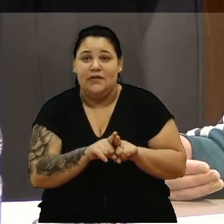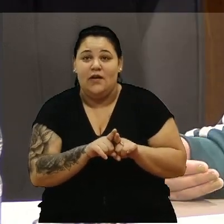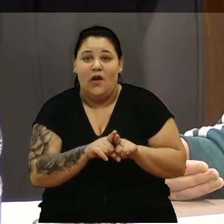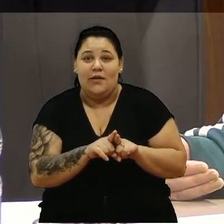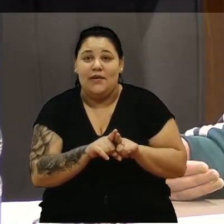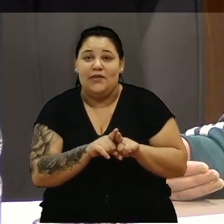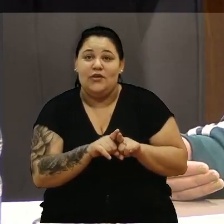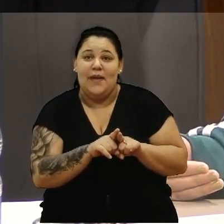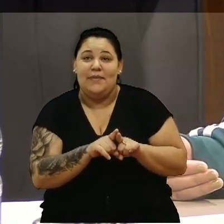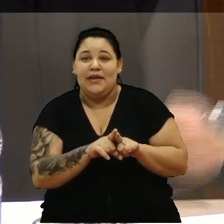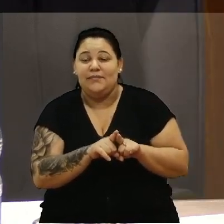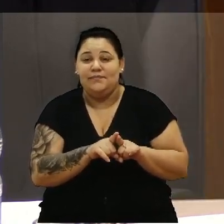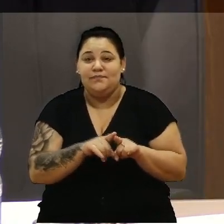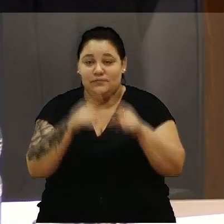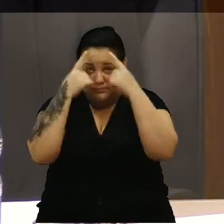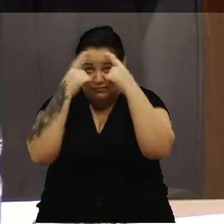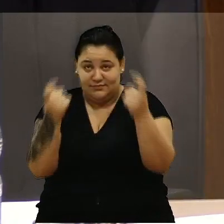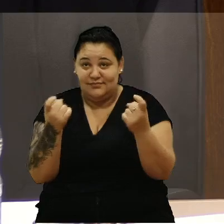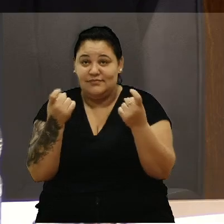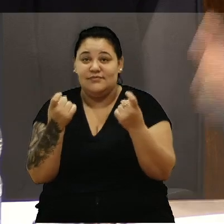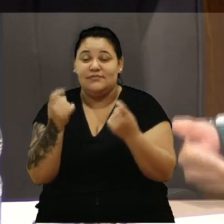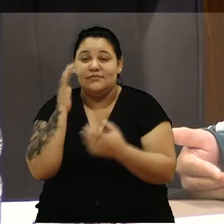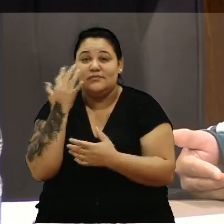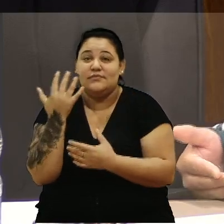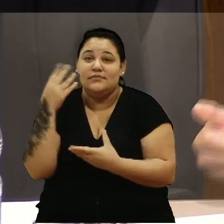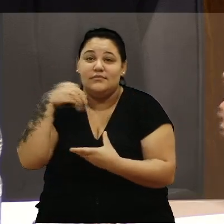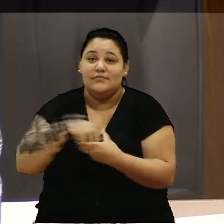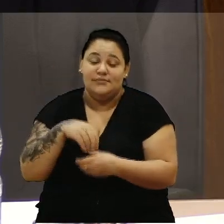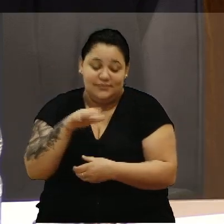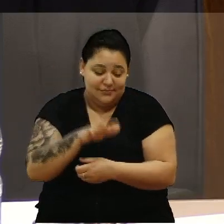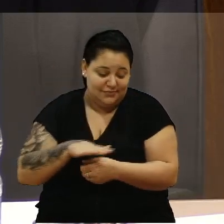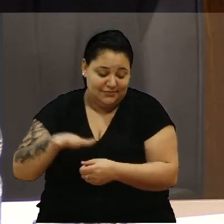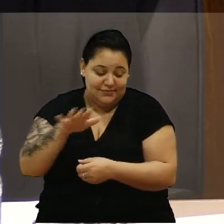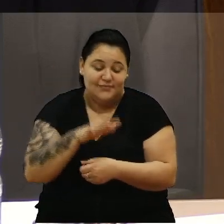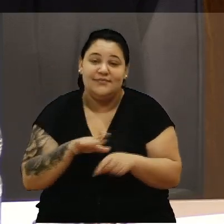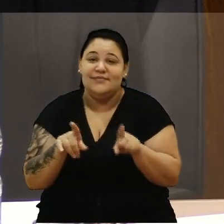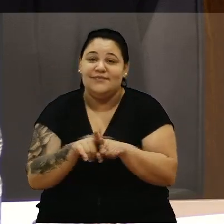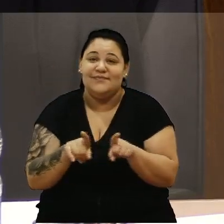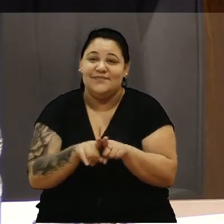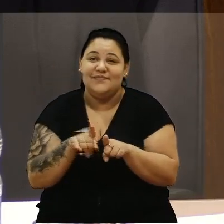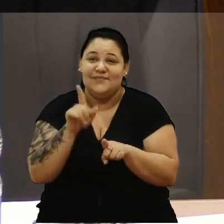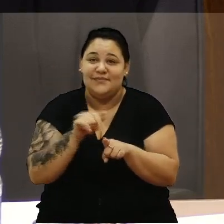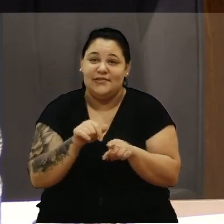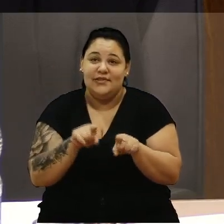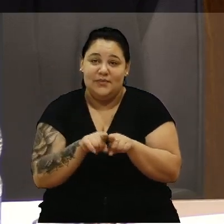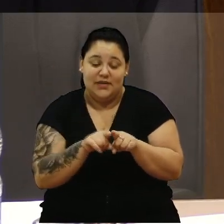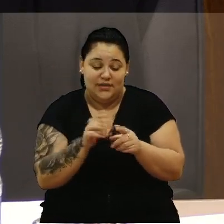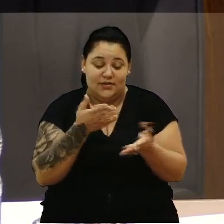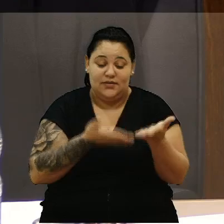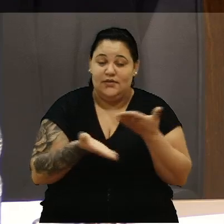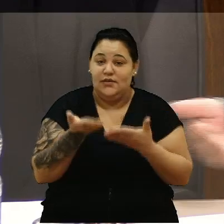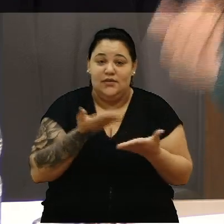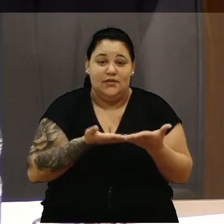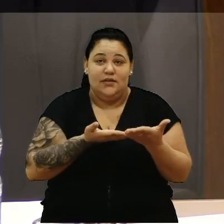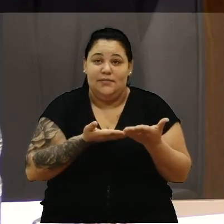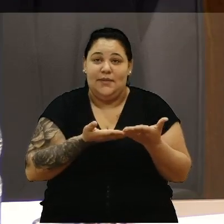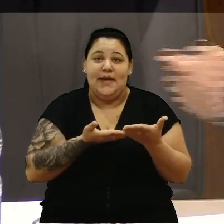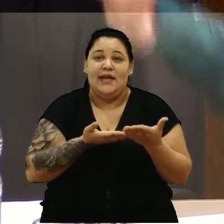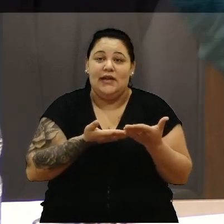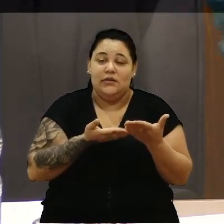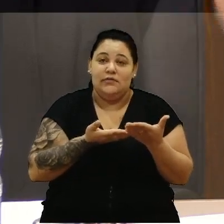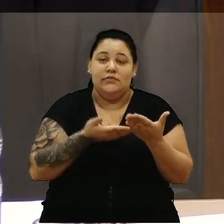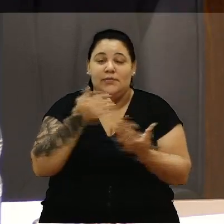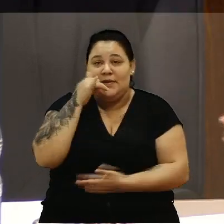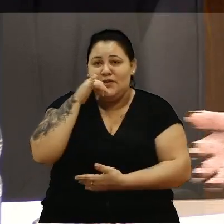ocorram dentro desse espaço. Mais do que punir, mais do que tratar do acontecimento, tratar da prevenção,